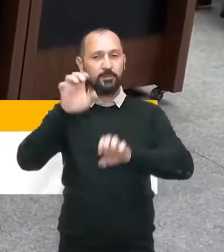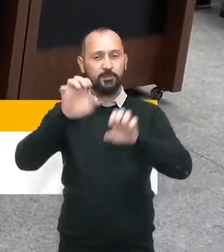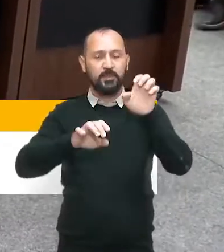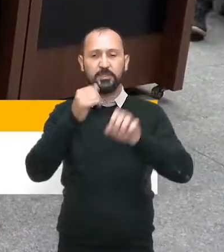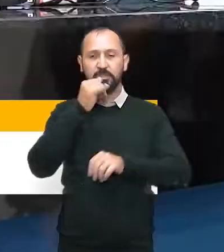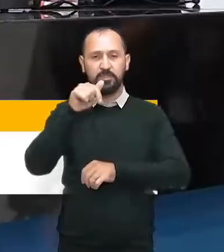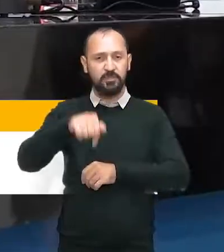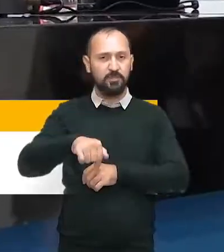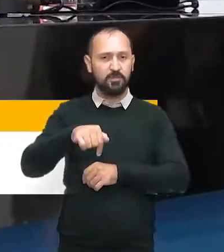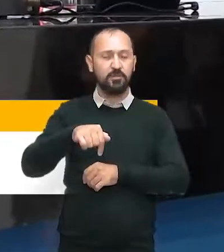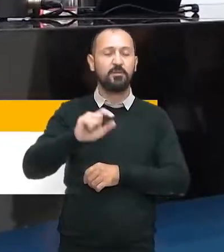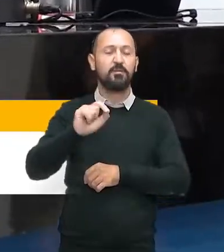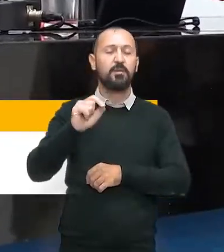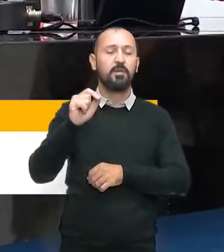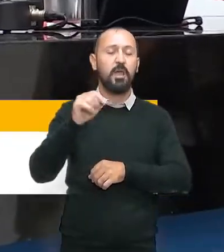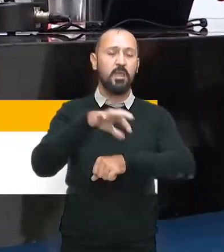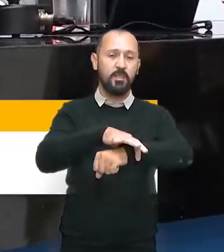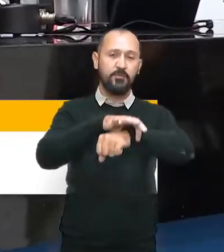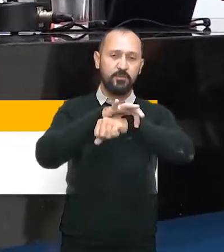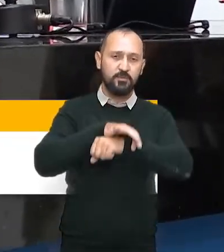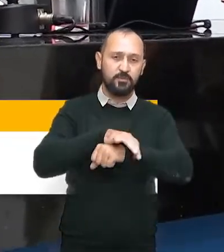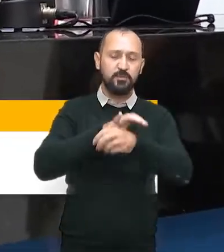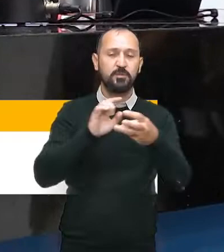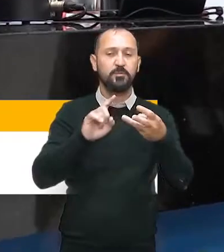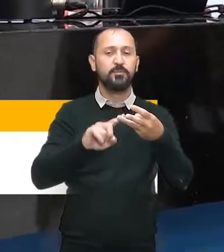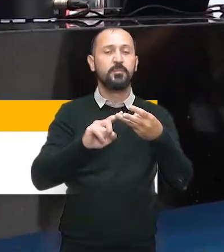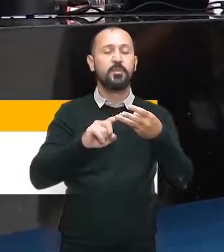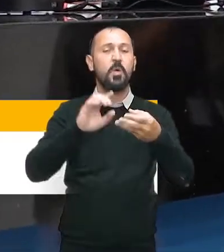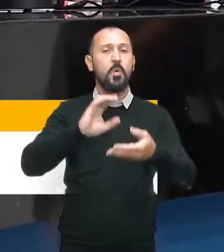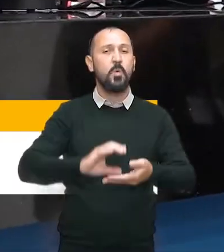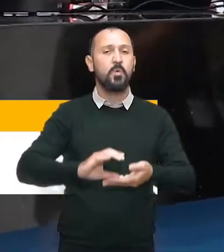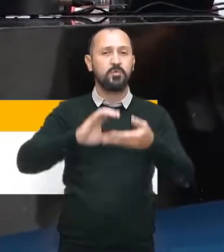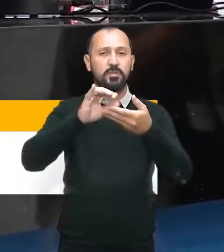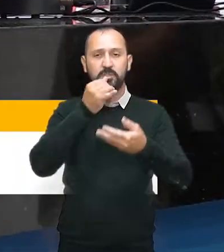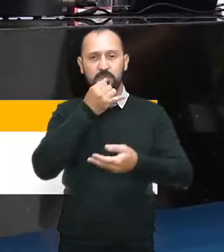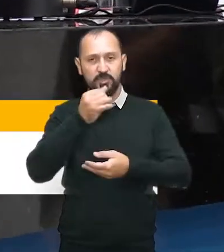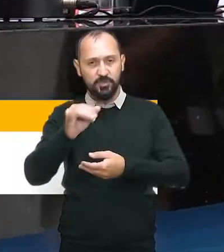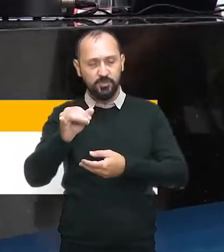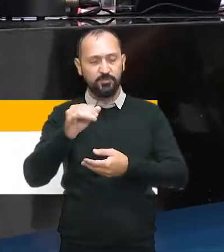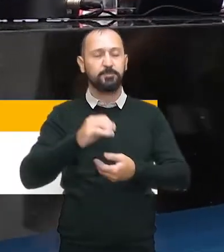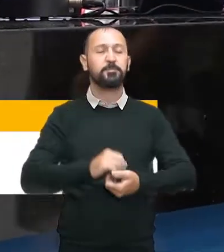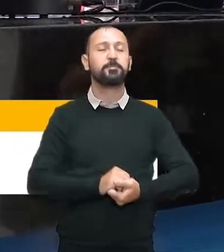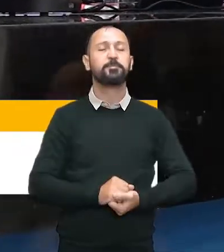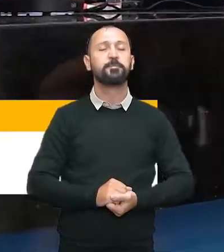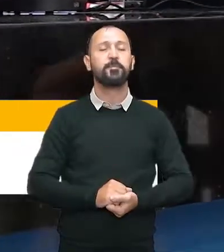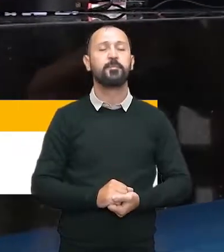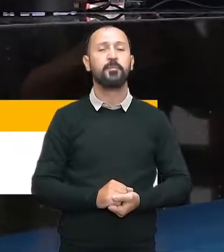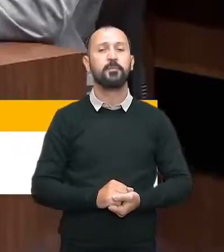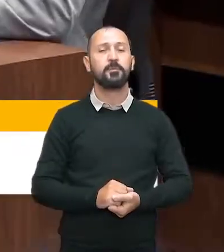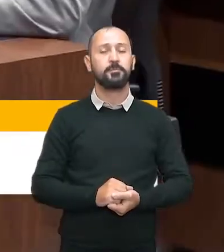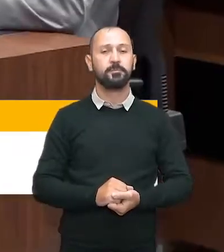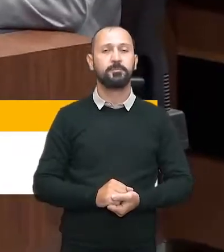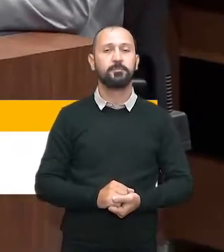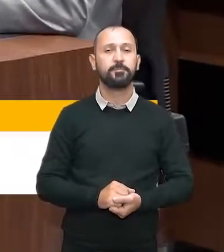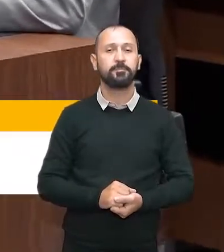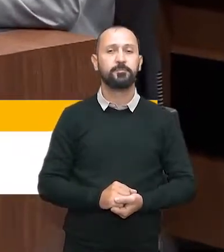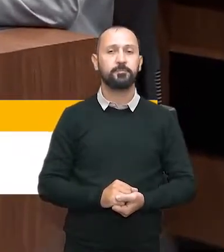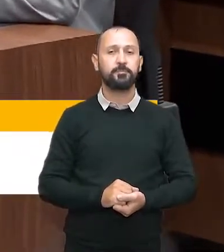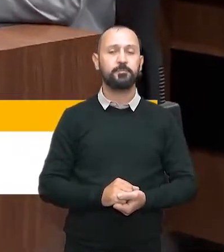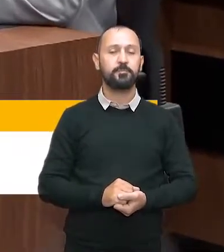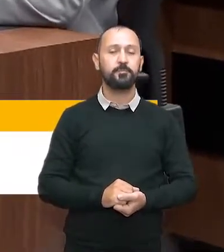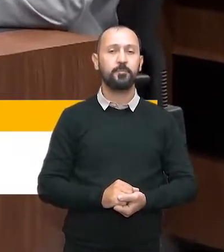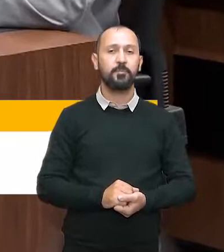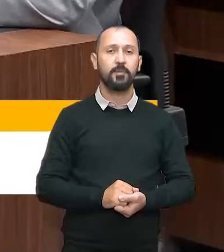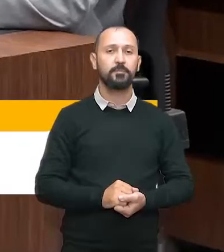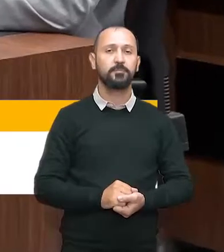concessionária de energia do Estado defensoria pública e com 100 MS conselho de consumidores das áreas de concessão